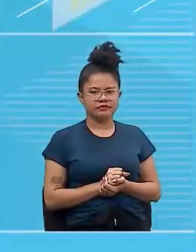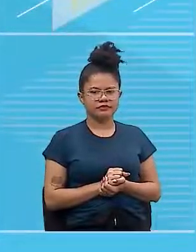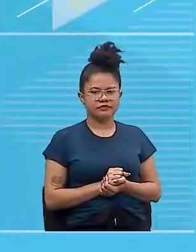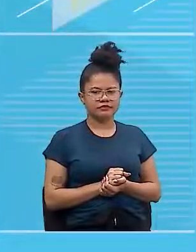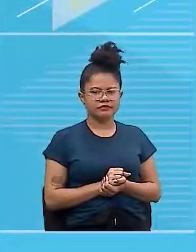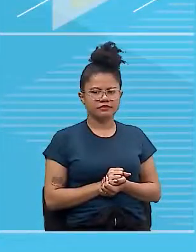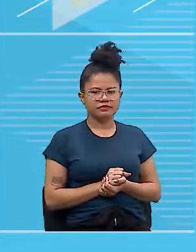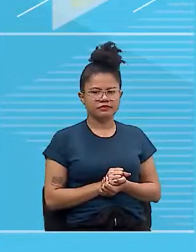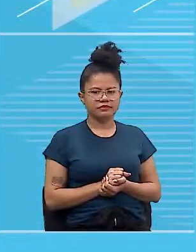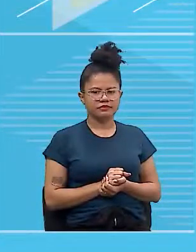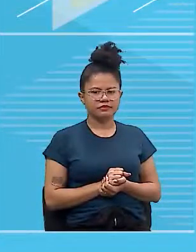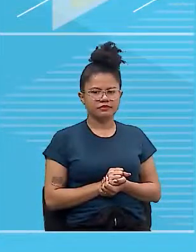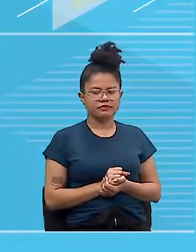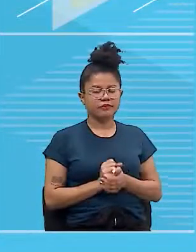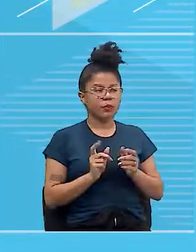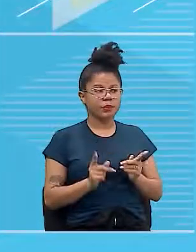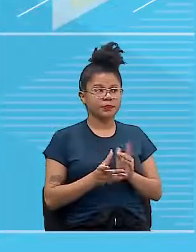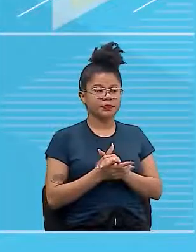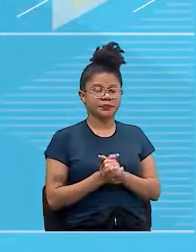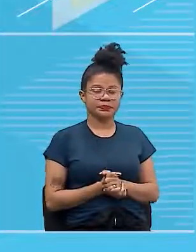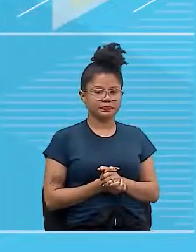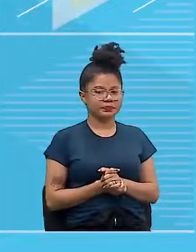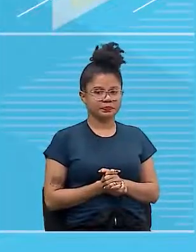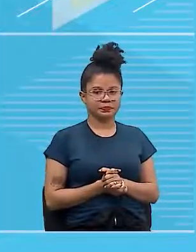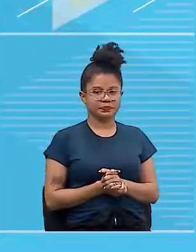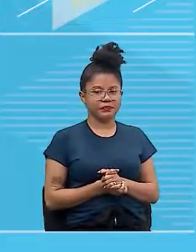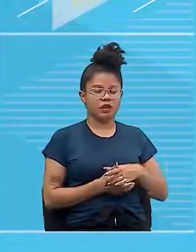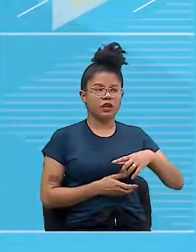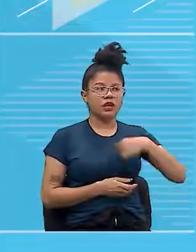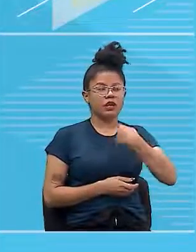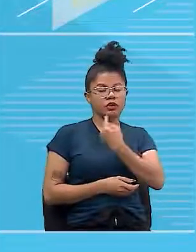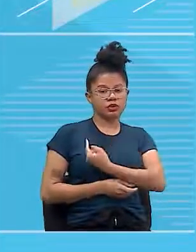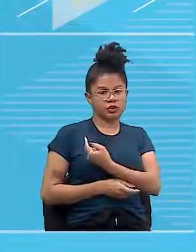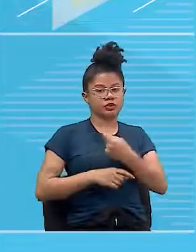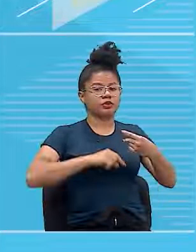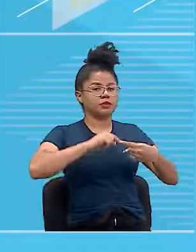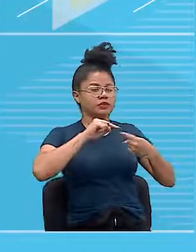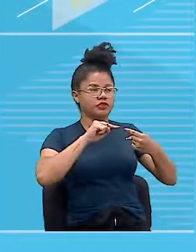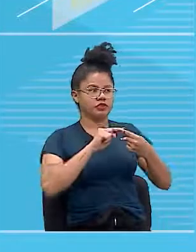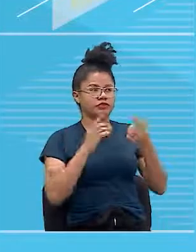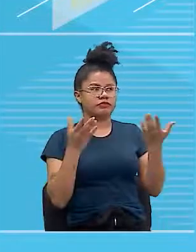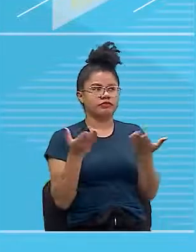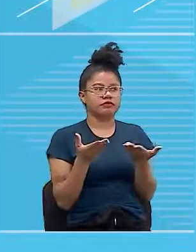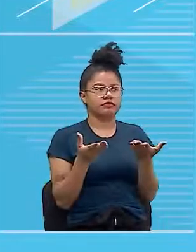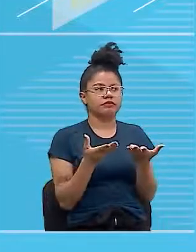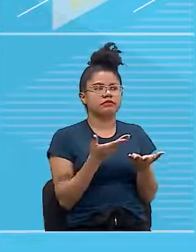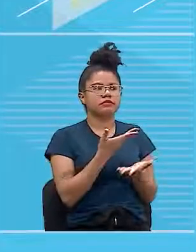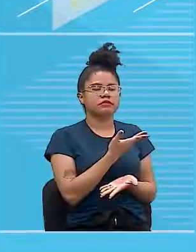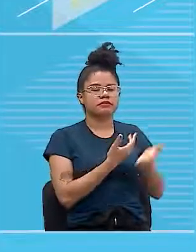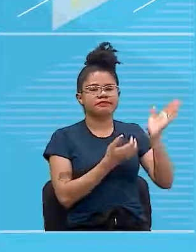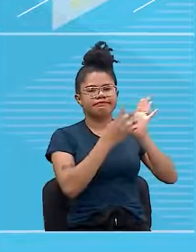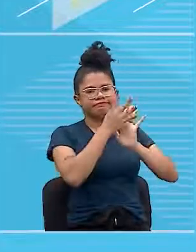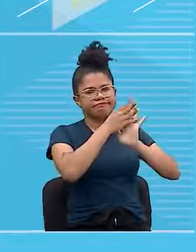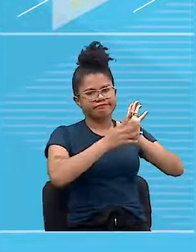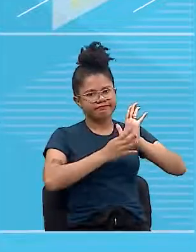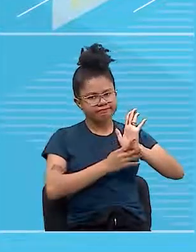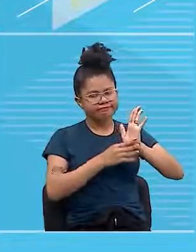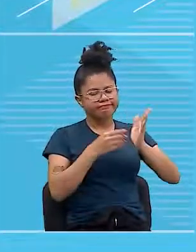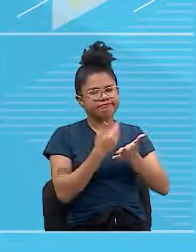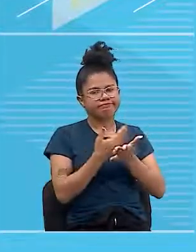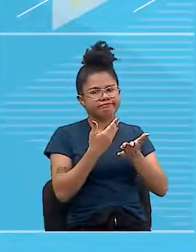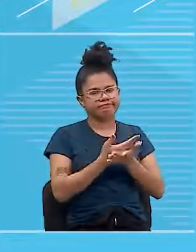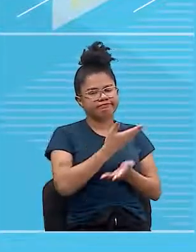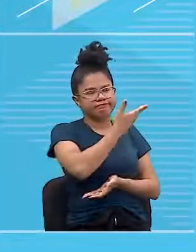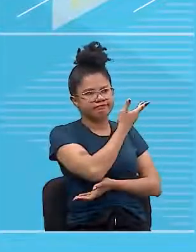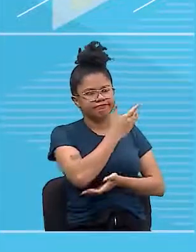então nossos nosso dança objetivo é relacionar é a obtenção de energia dos alimentos com processo de